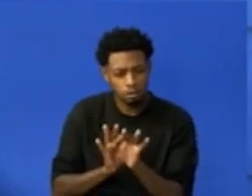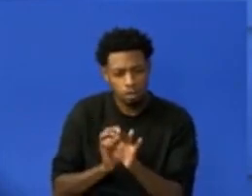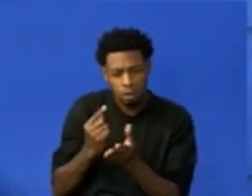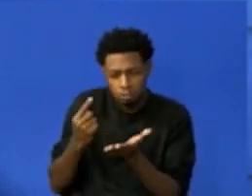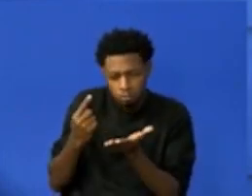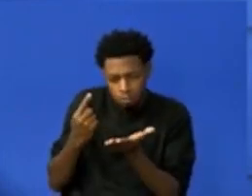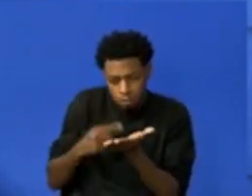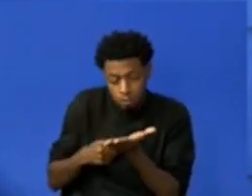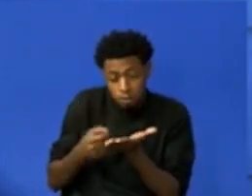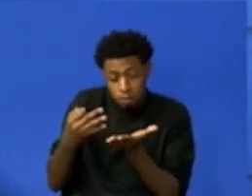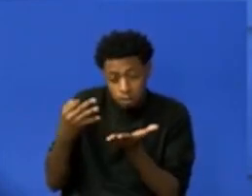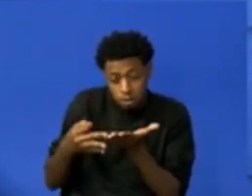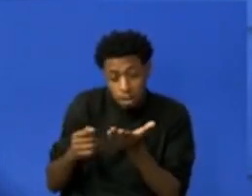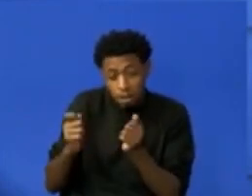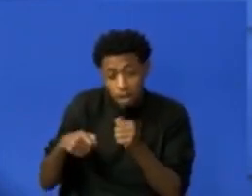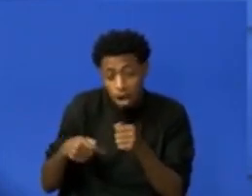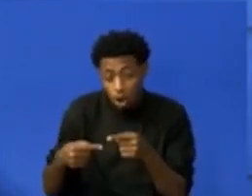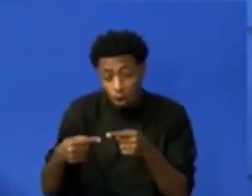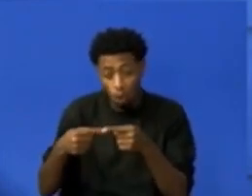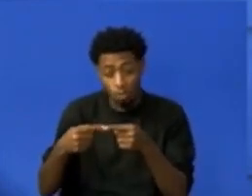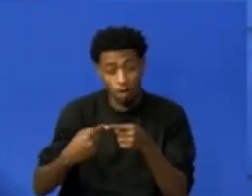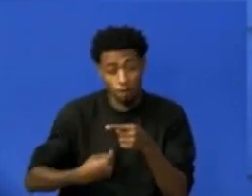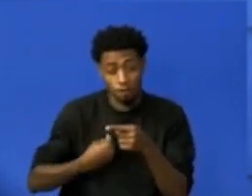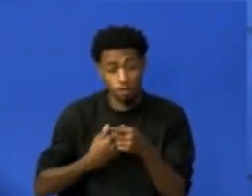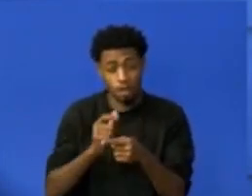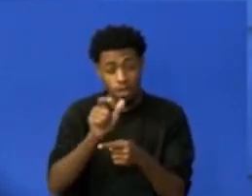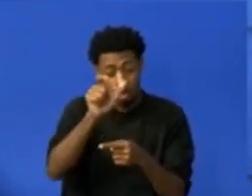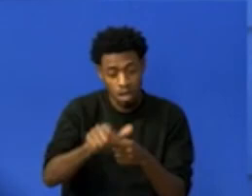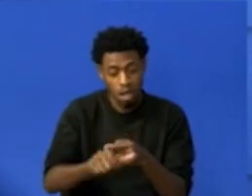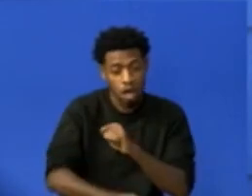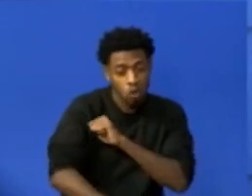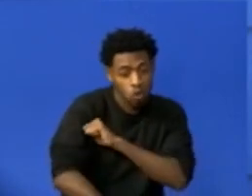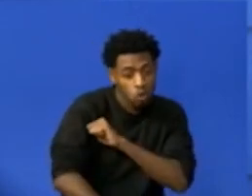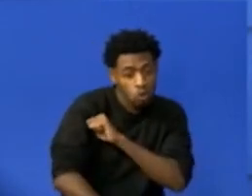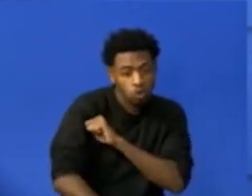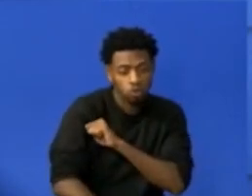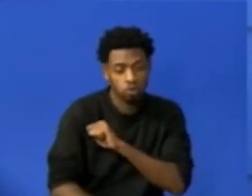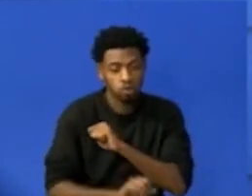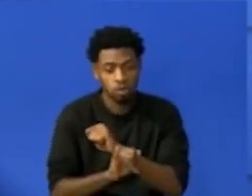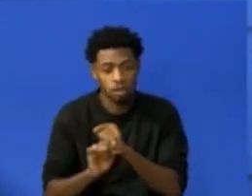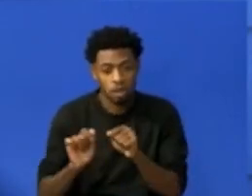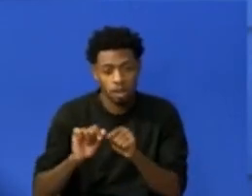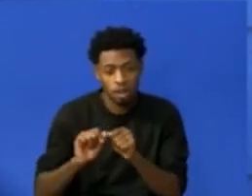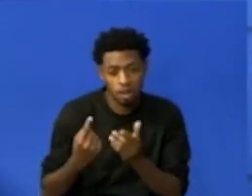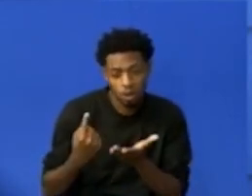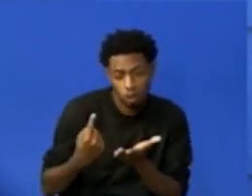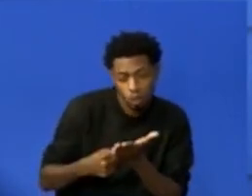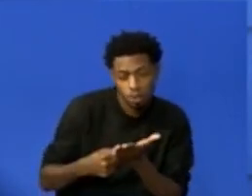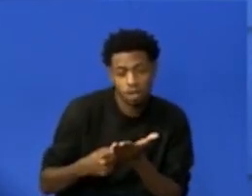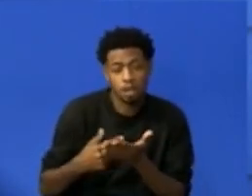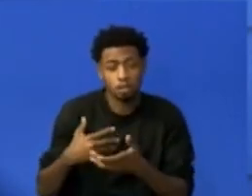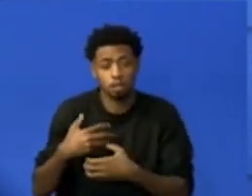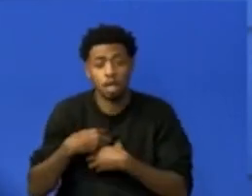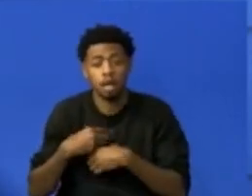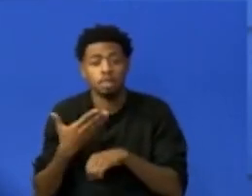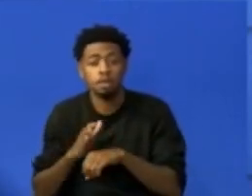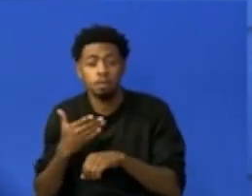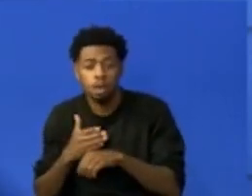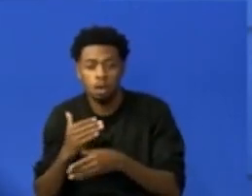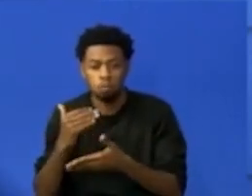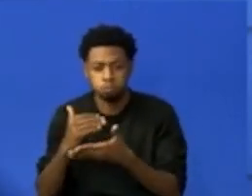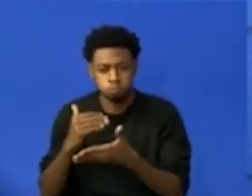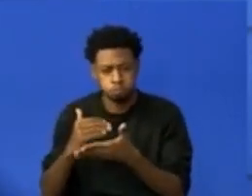ao aluno e não traga prejuízos a ele. Então, quando a gente monta um treinamento, a gente não está pensando só na saúde,